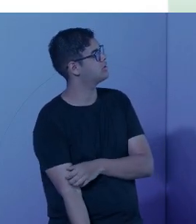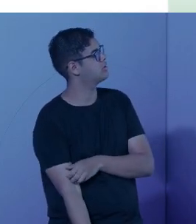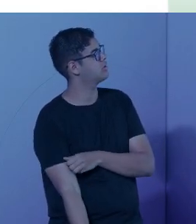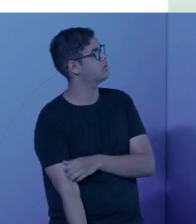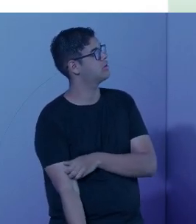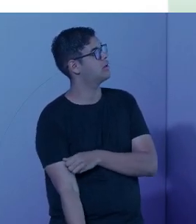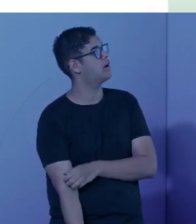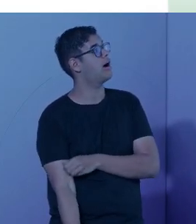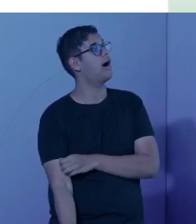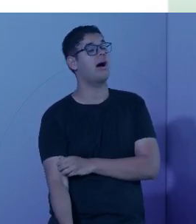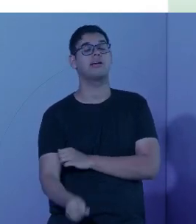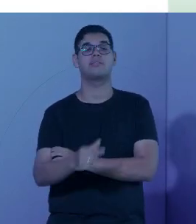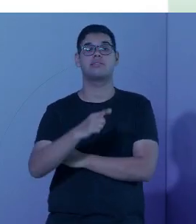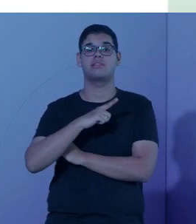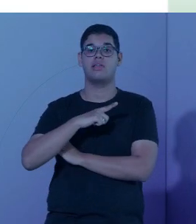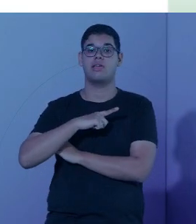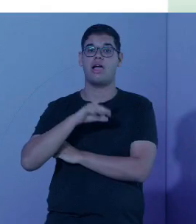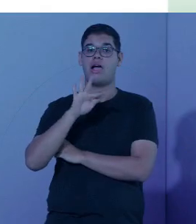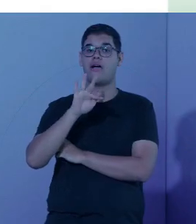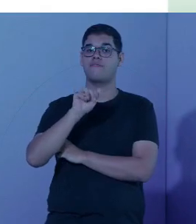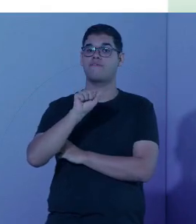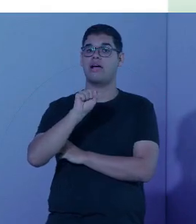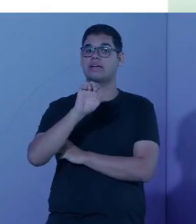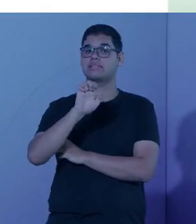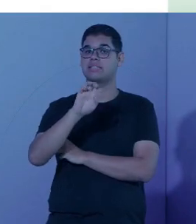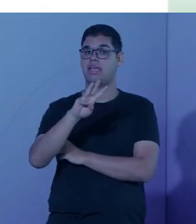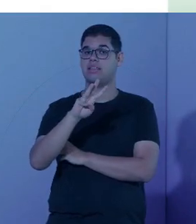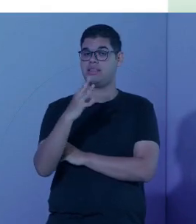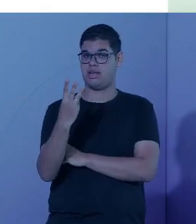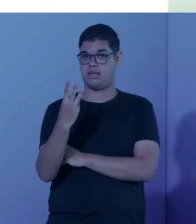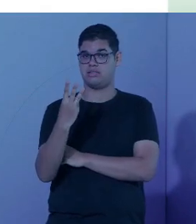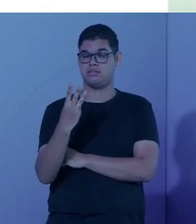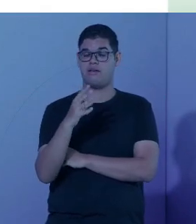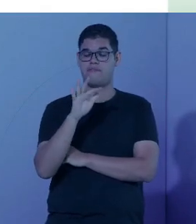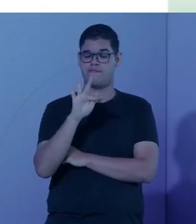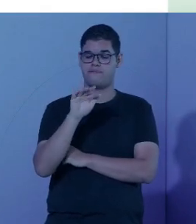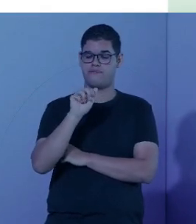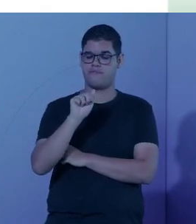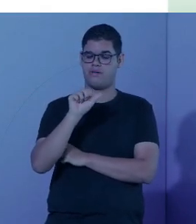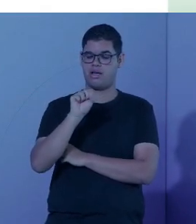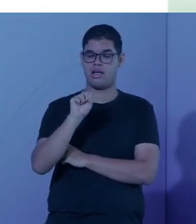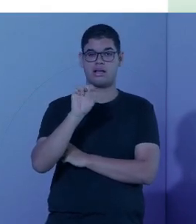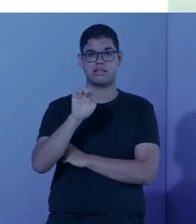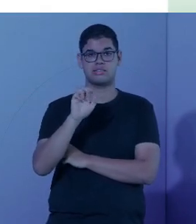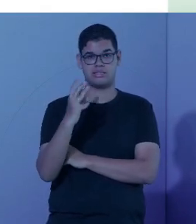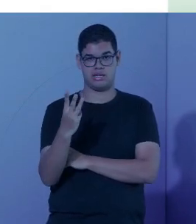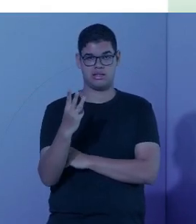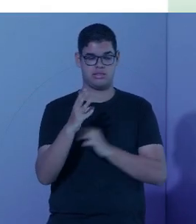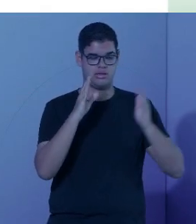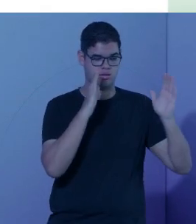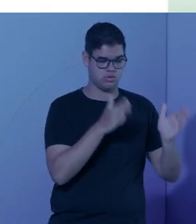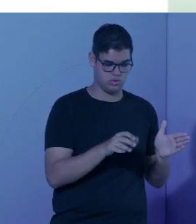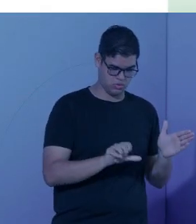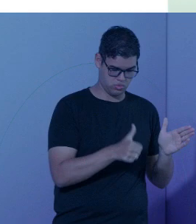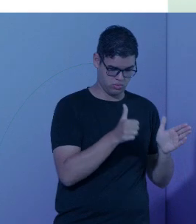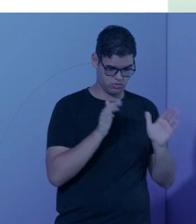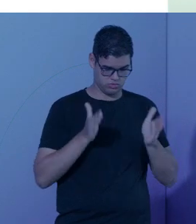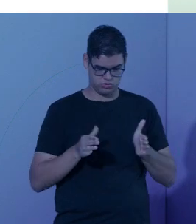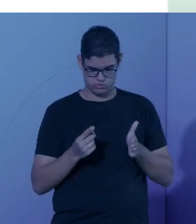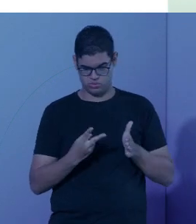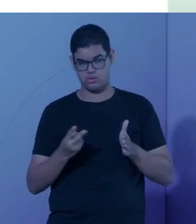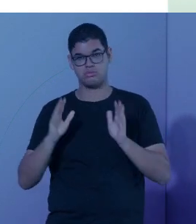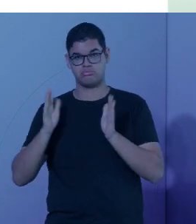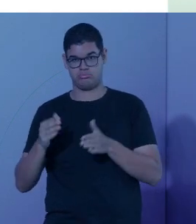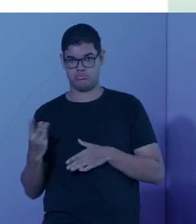linear, por uma questão metodológica e acadêmica, ele não necessariamente acontece dessa forma. Tá? Ele pode ser concomitante.